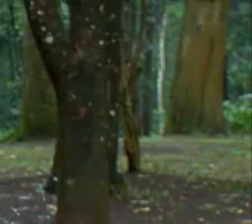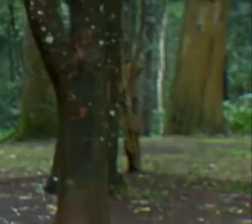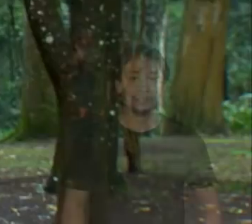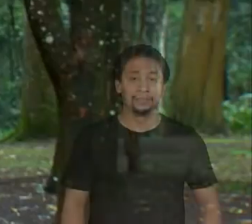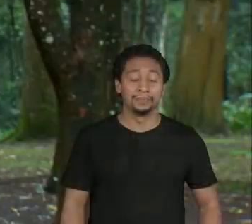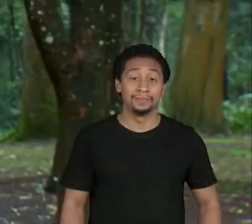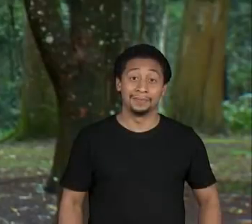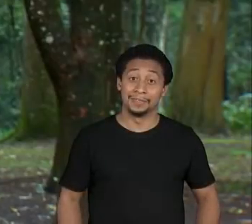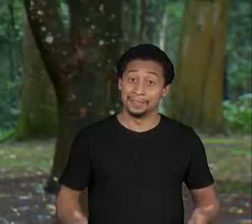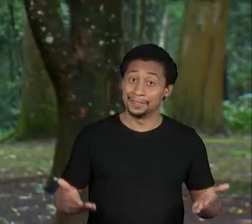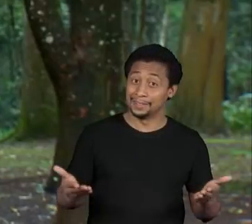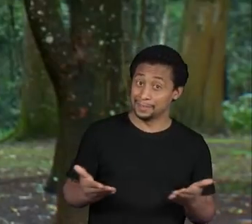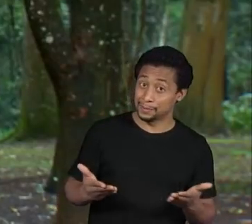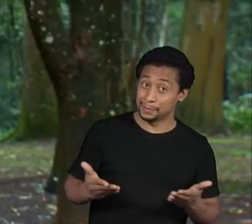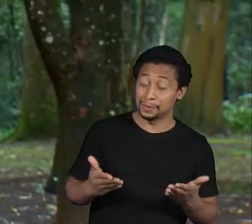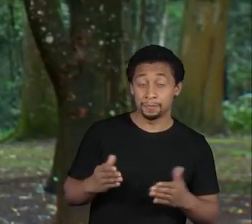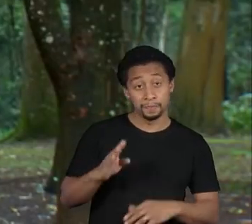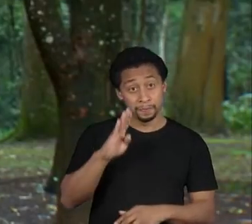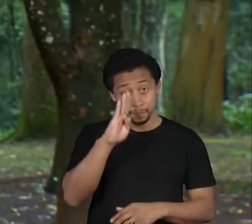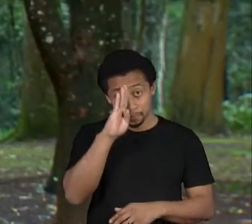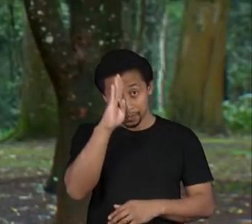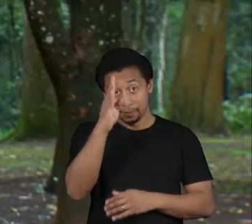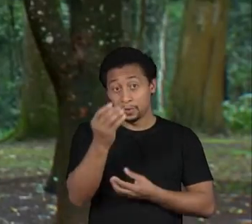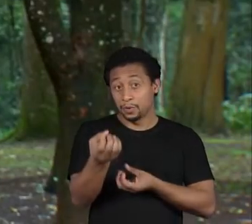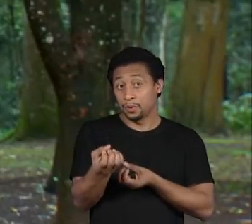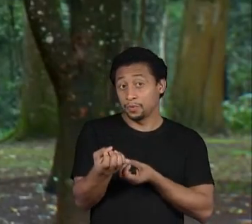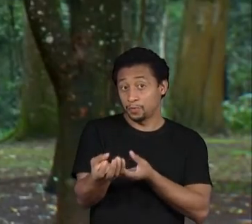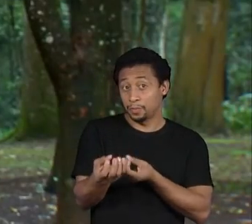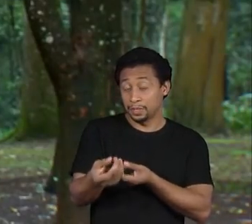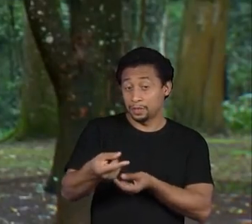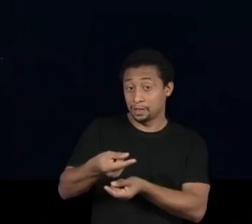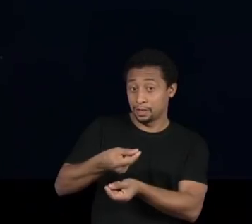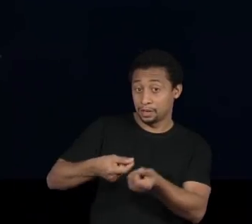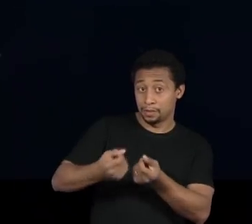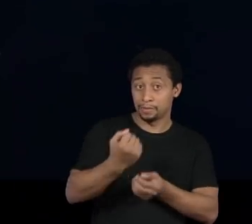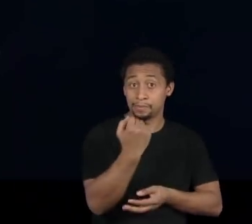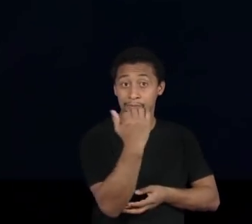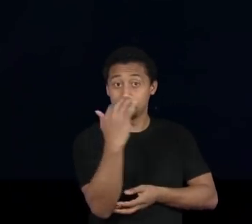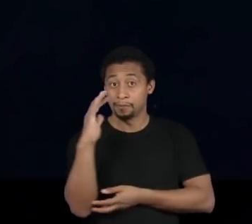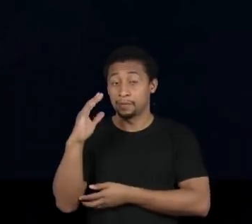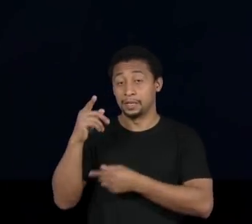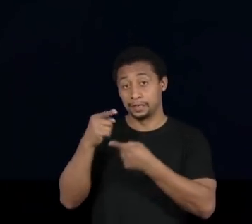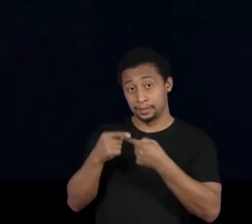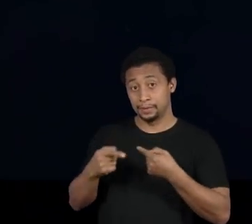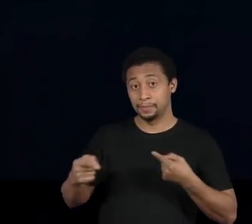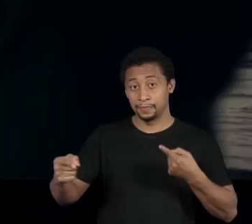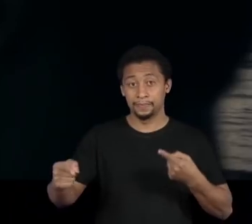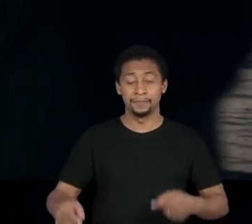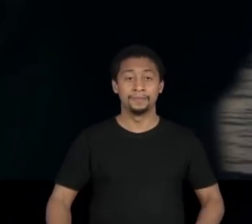Agora, os principais fatos socioambientais da semana.